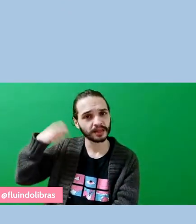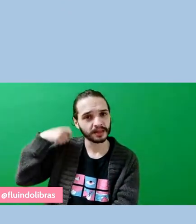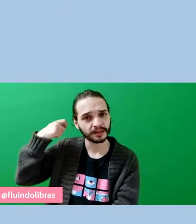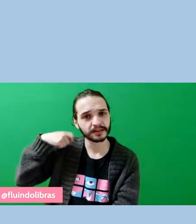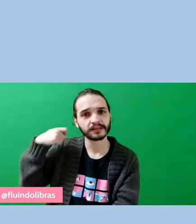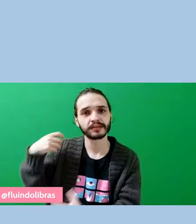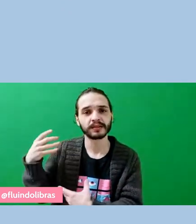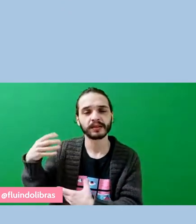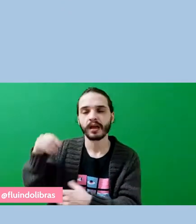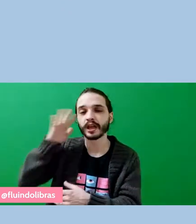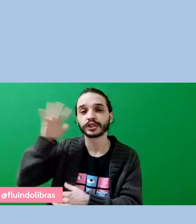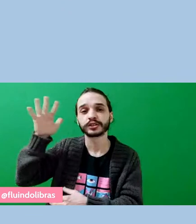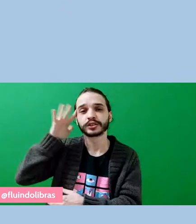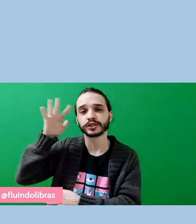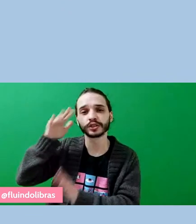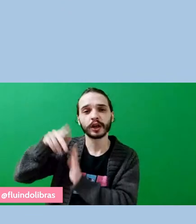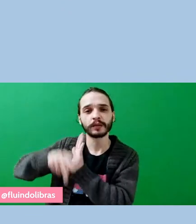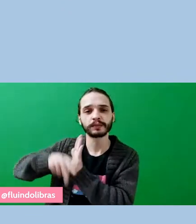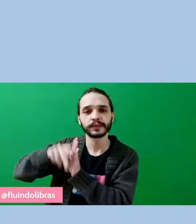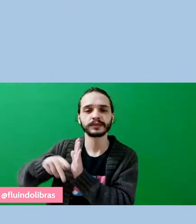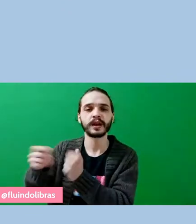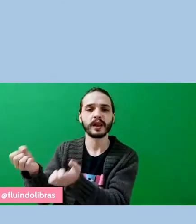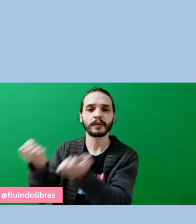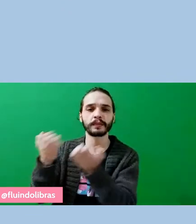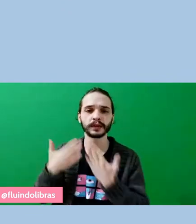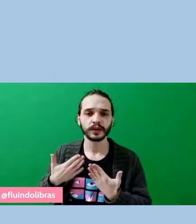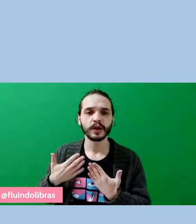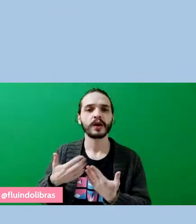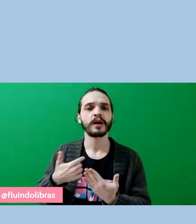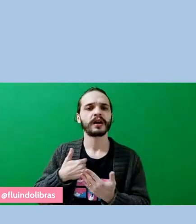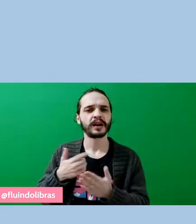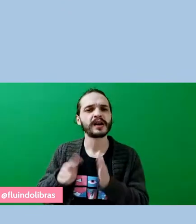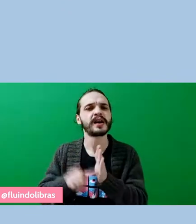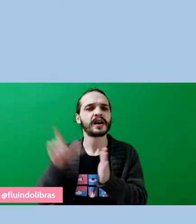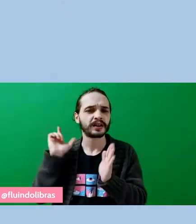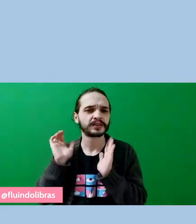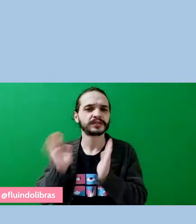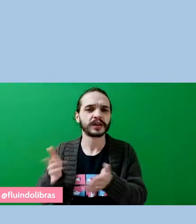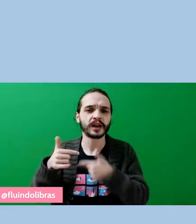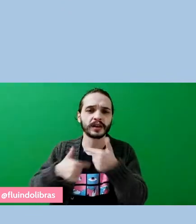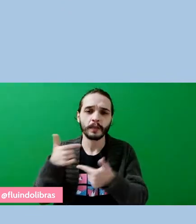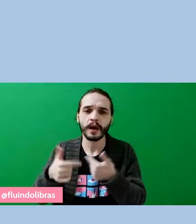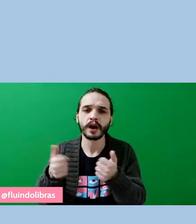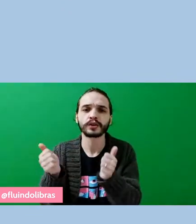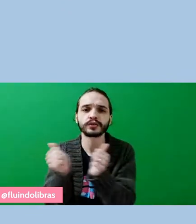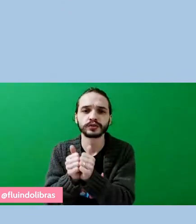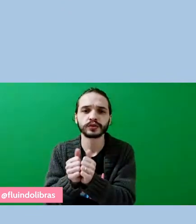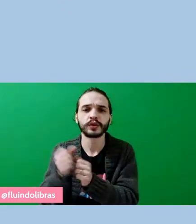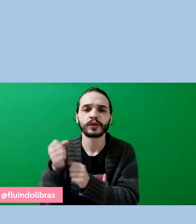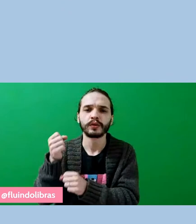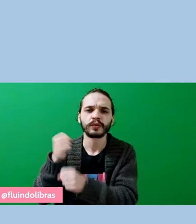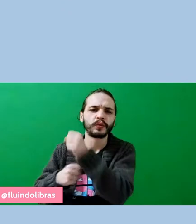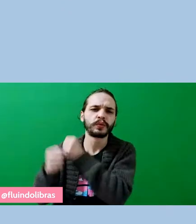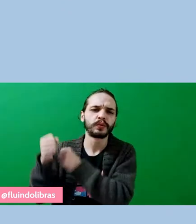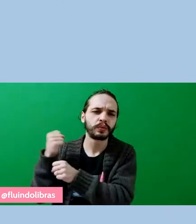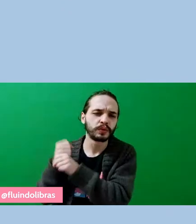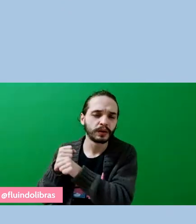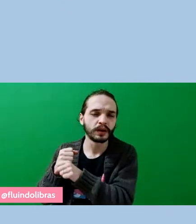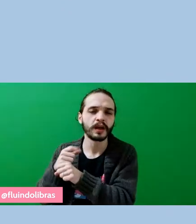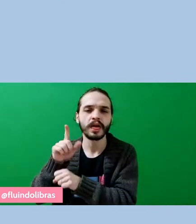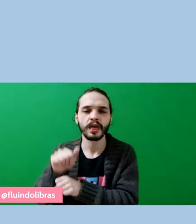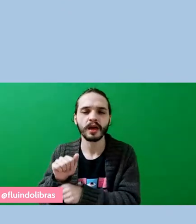esse projeto primeiro, né? Ela me mandou isso. A gente já tinha trabalhado juntos, a gente fez uma peça juntos alguns anos que chamava A Humanidade, que é a partir de um